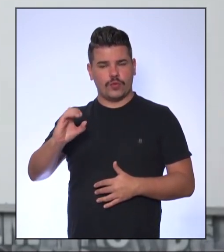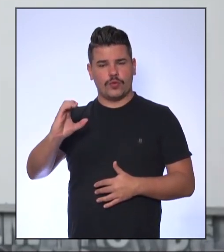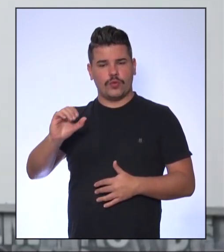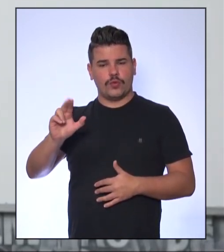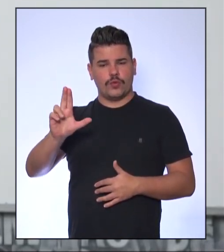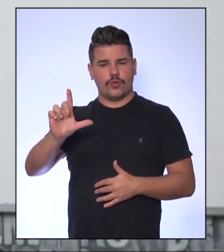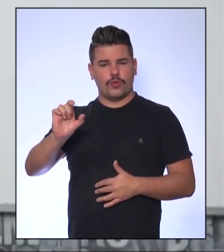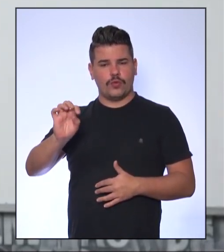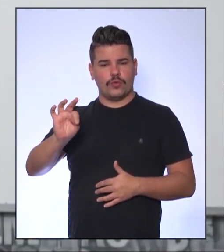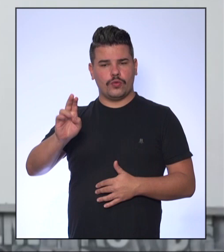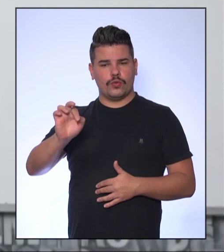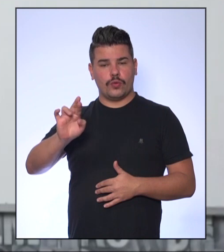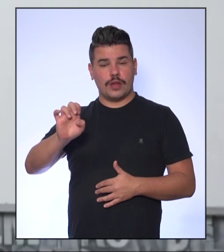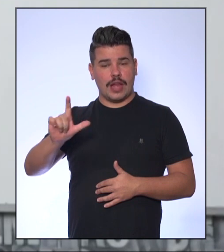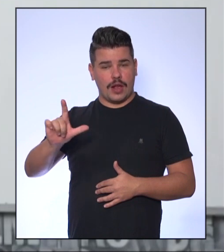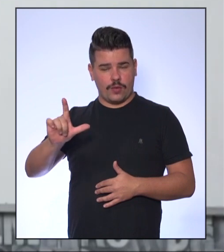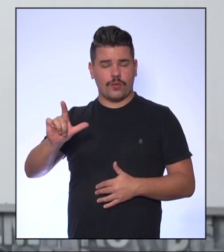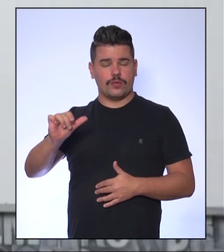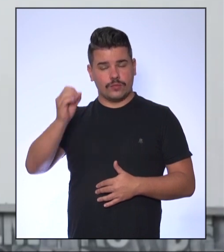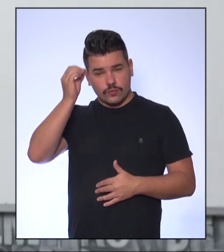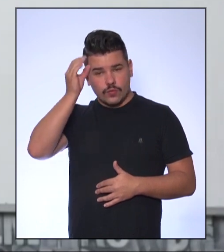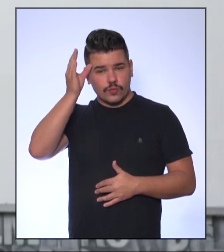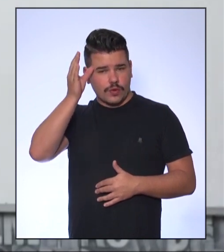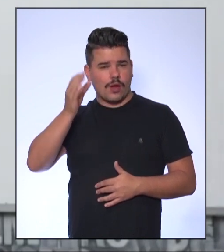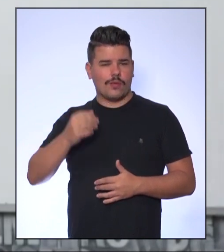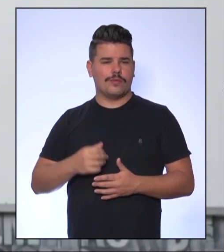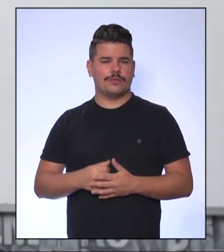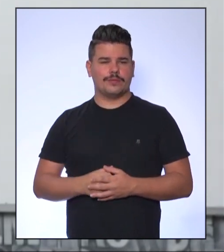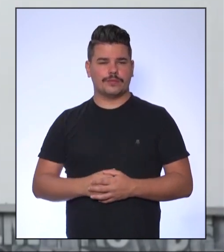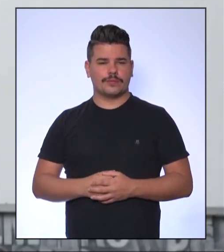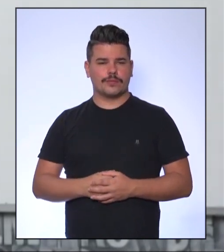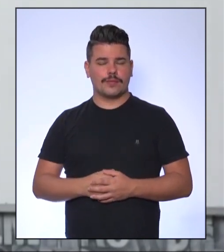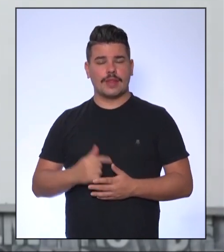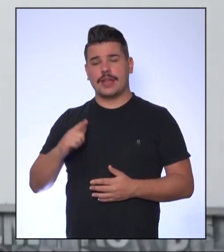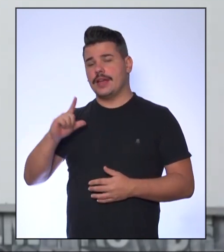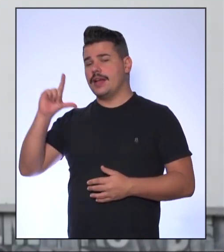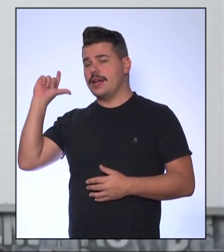aqui o que nós chamamos